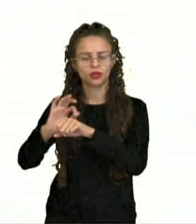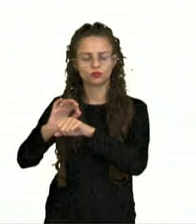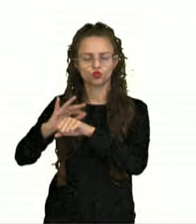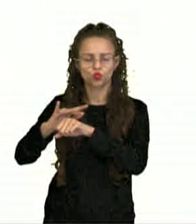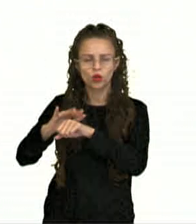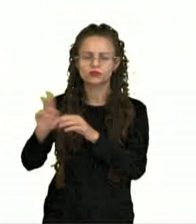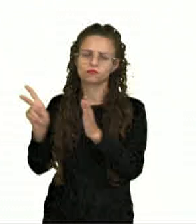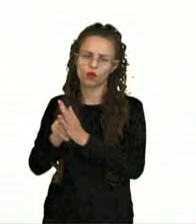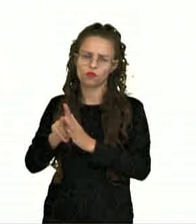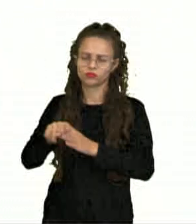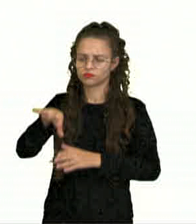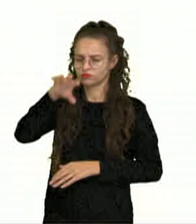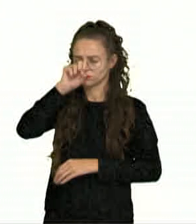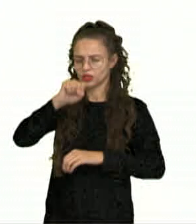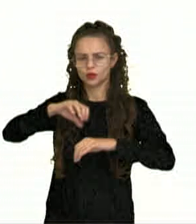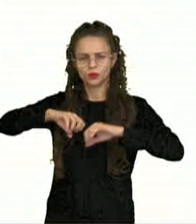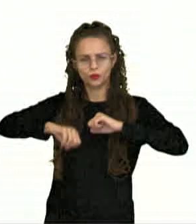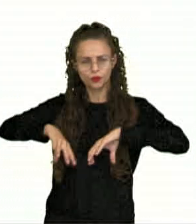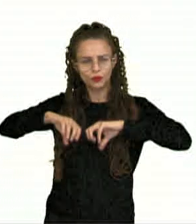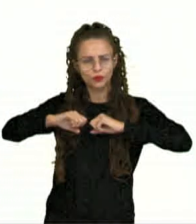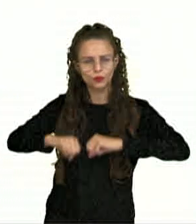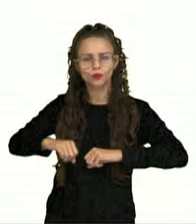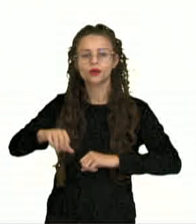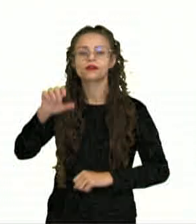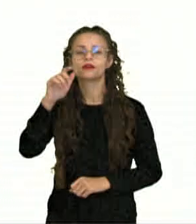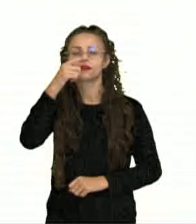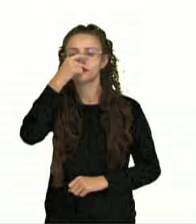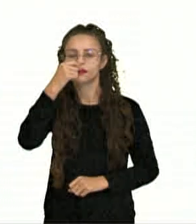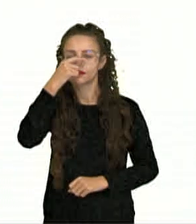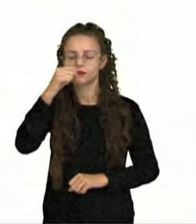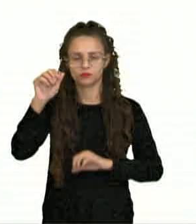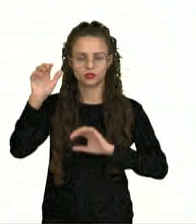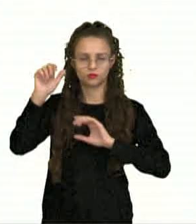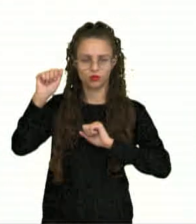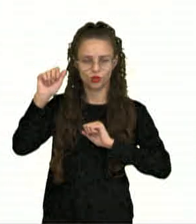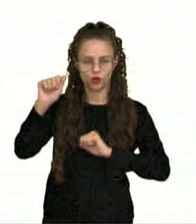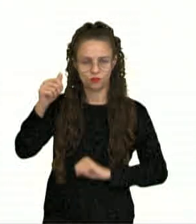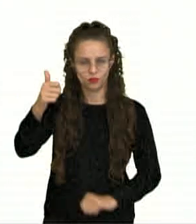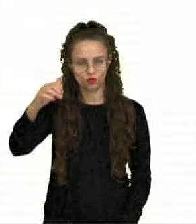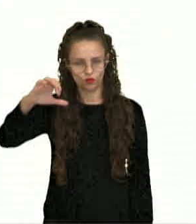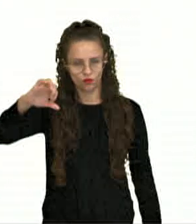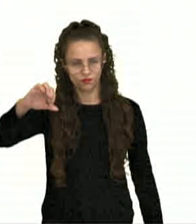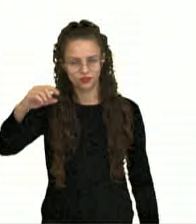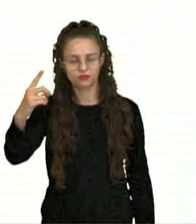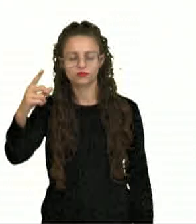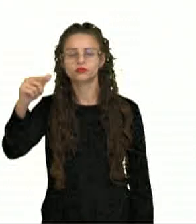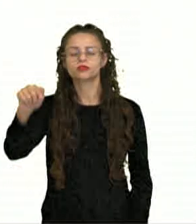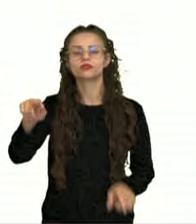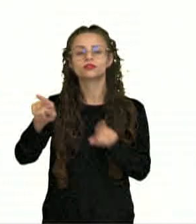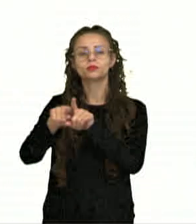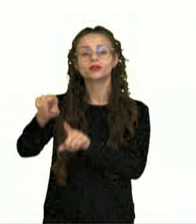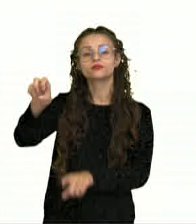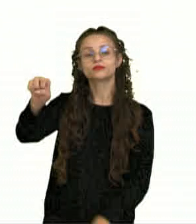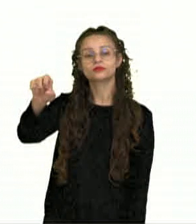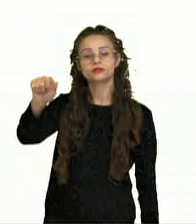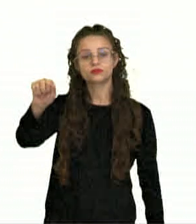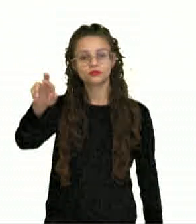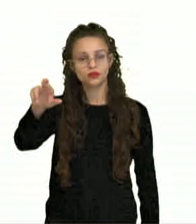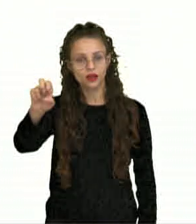doenças respiratórias como a gripe espanhola em 17 e 18, a SARS mais recente há 17 anos,